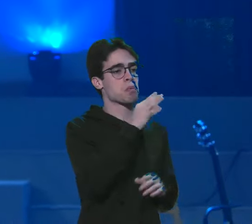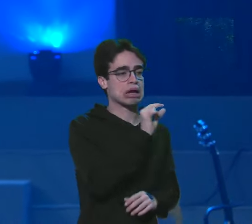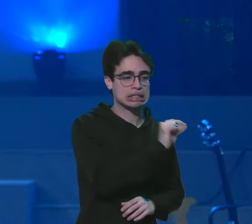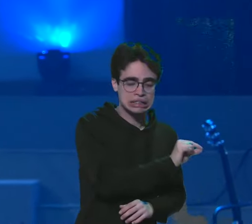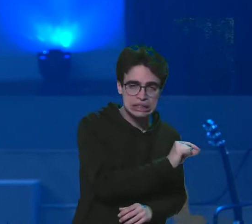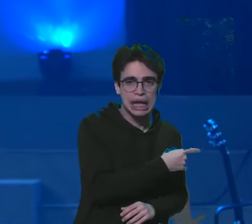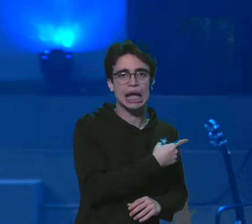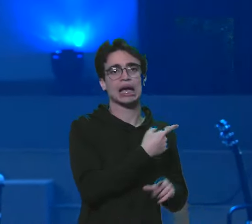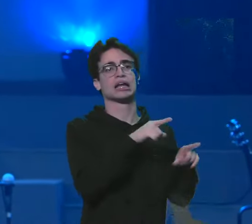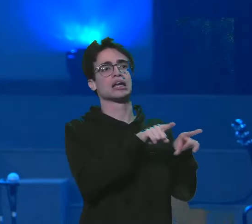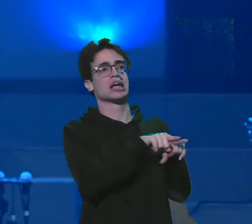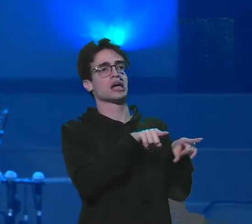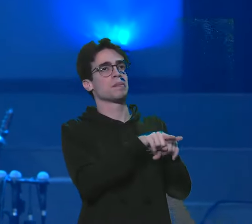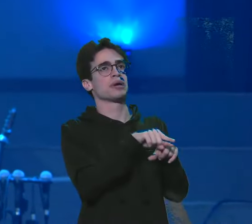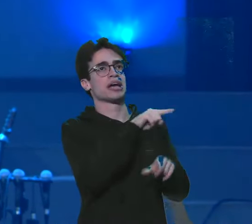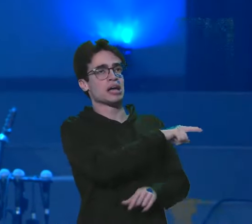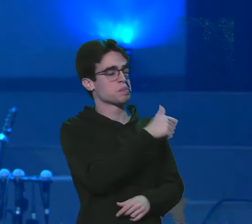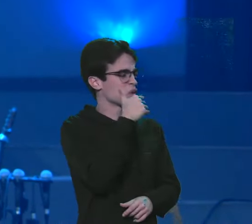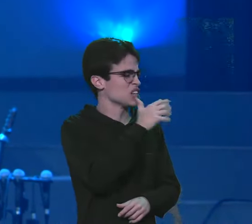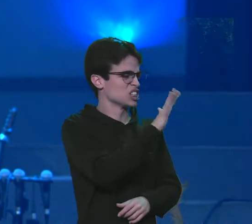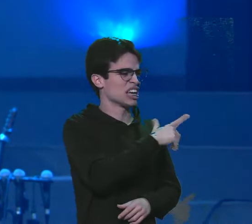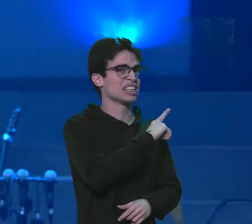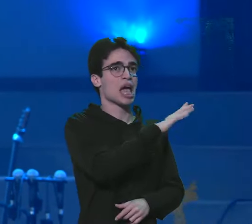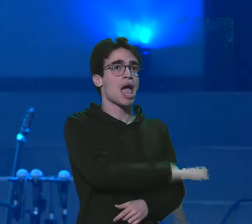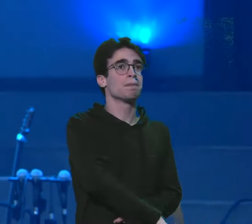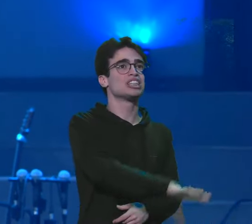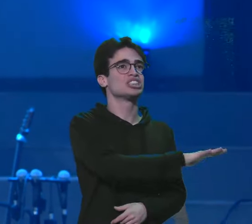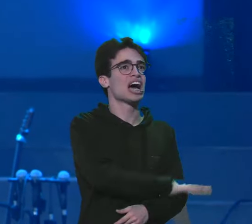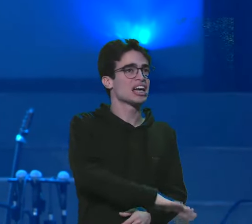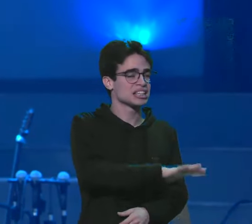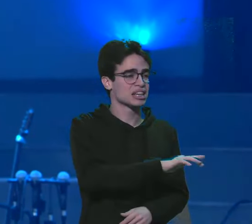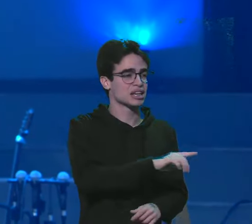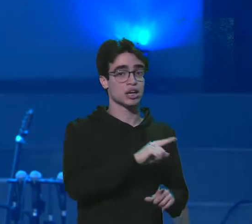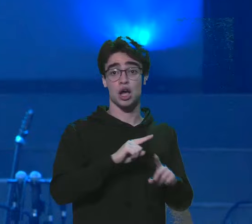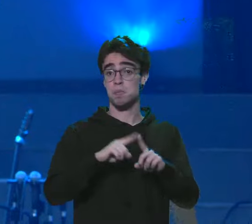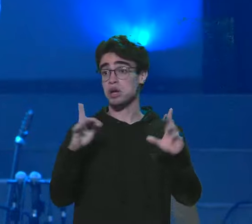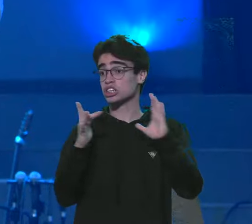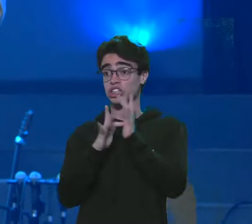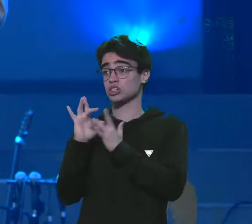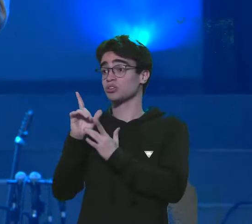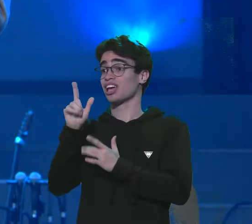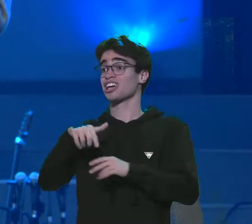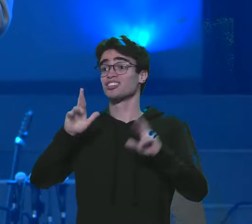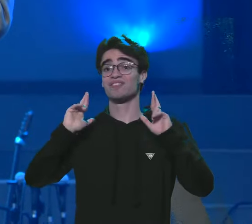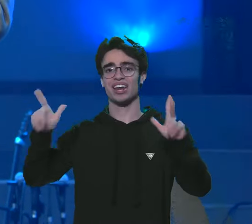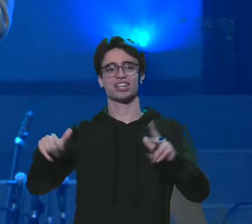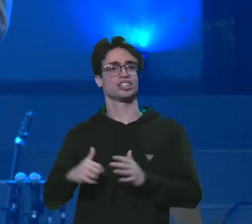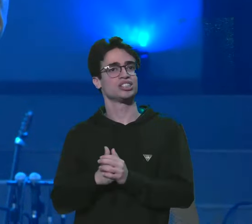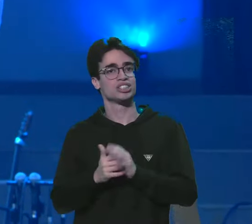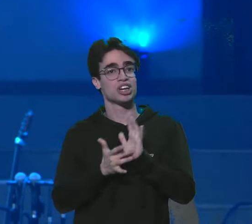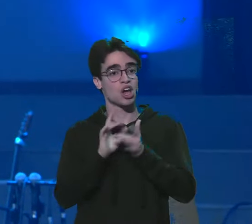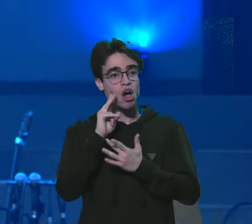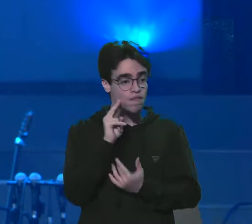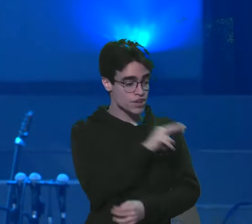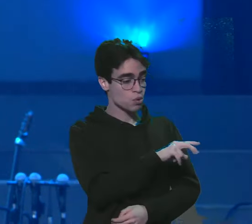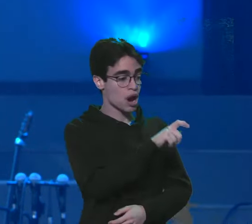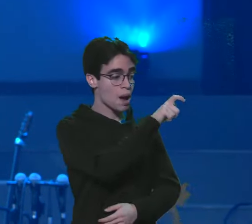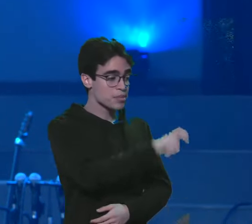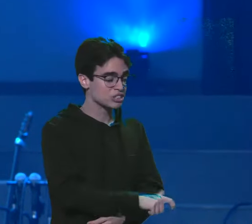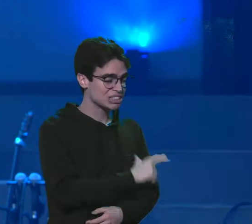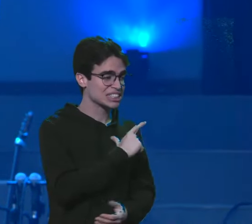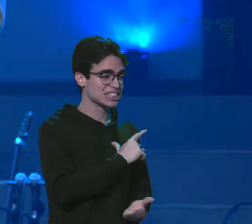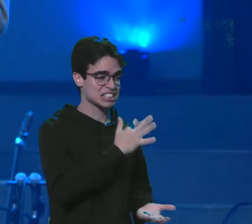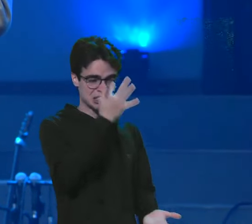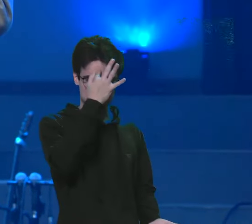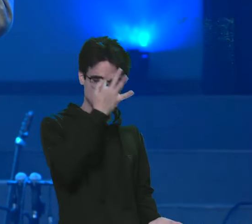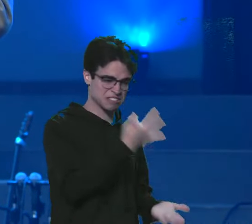sociedade, a mulher que já era rebaixada pela sociedade. Jesus não viu isso. Jesus viu alguém que tinha fé o